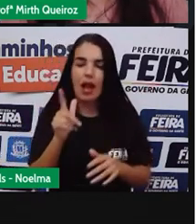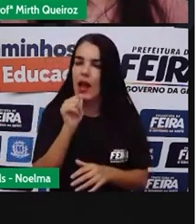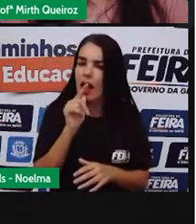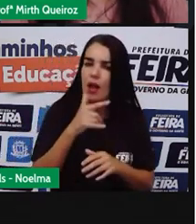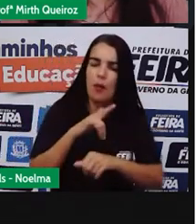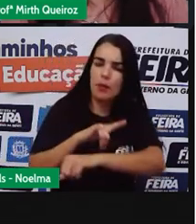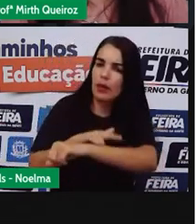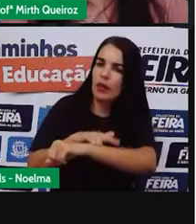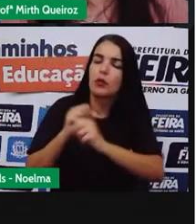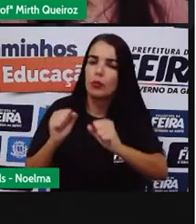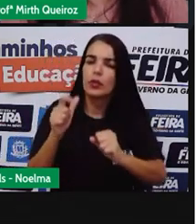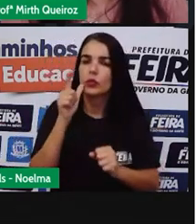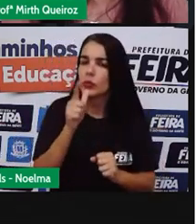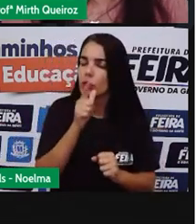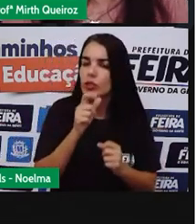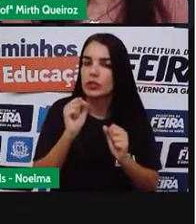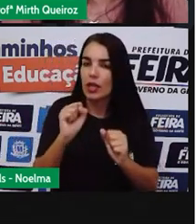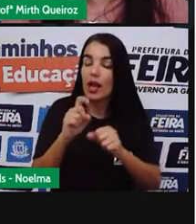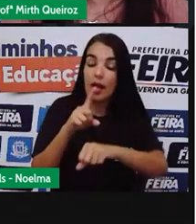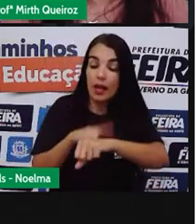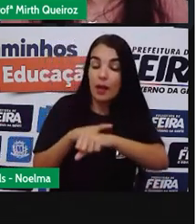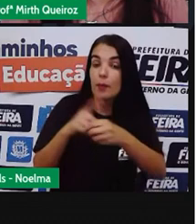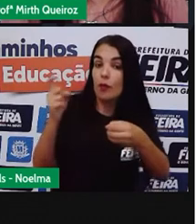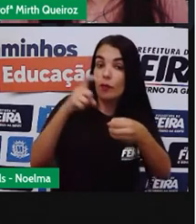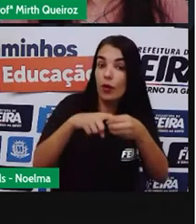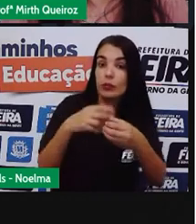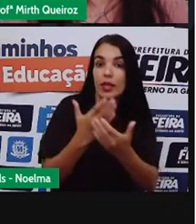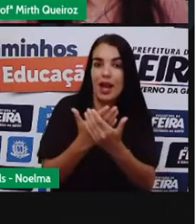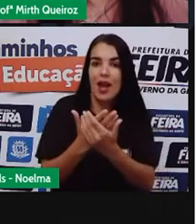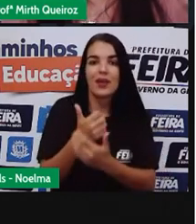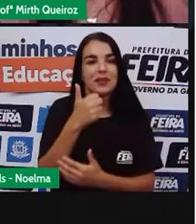água, vai ao banheiro, faça aquele lanchinho que daqui a pouquinho a gente volta